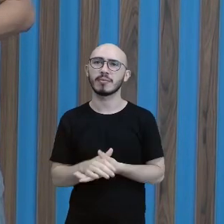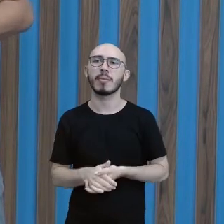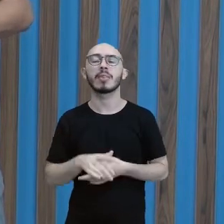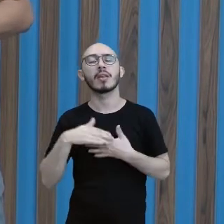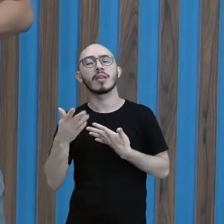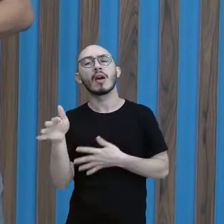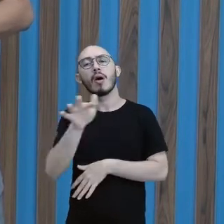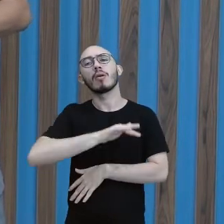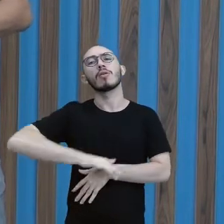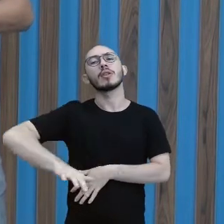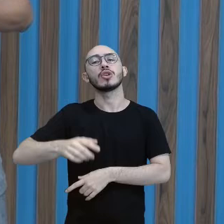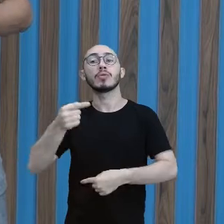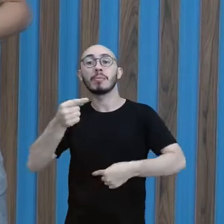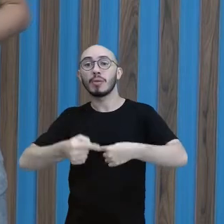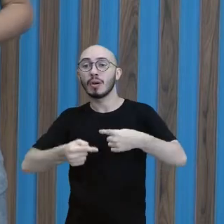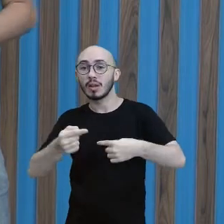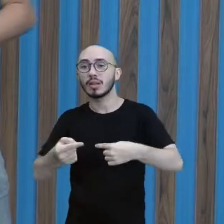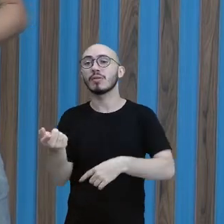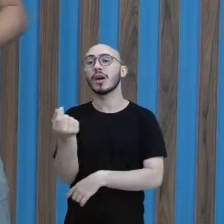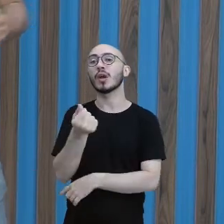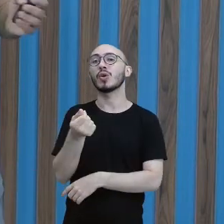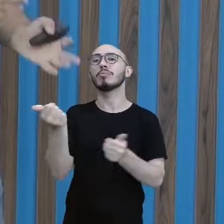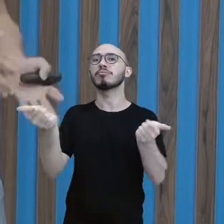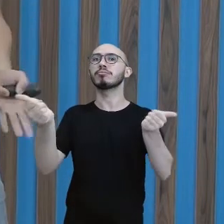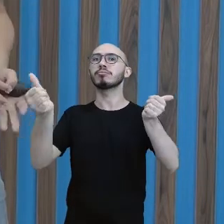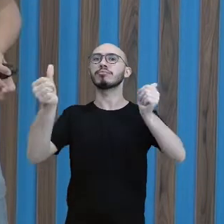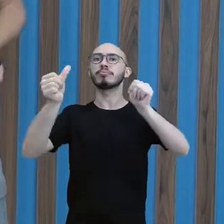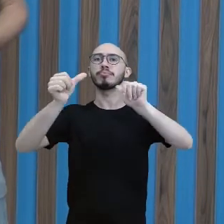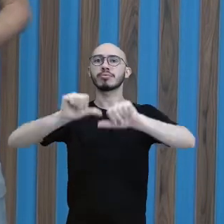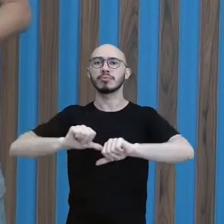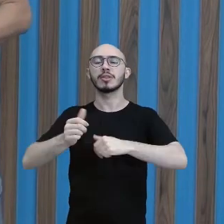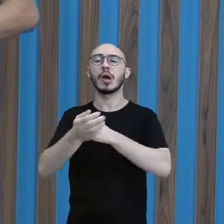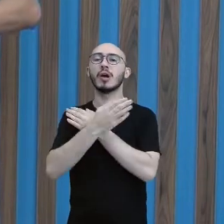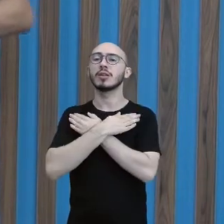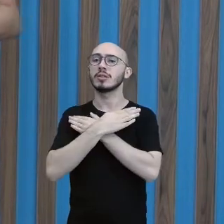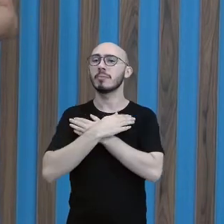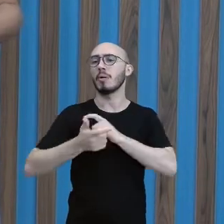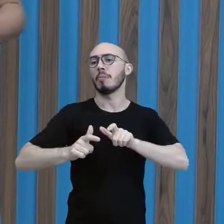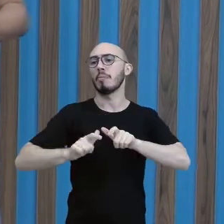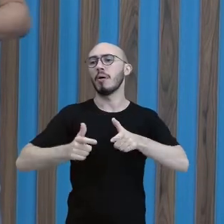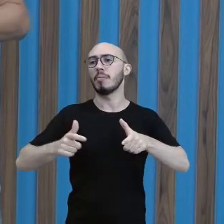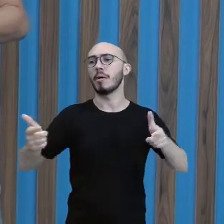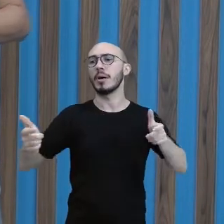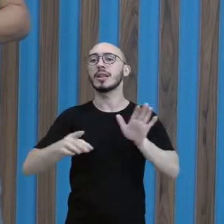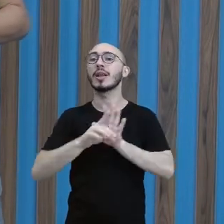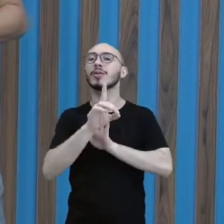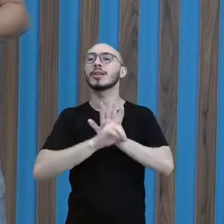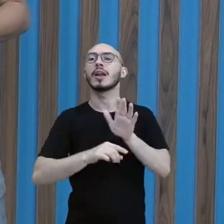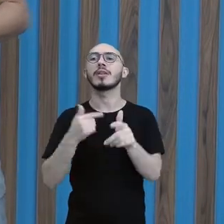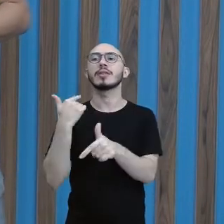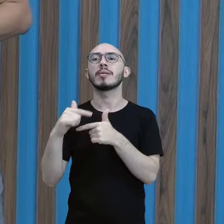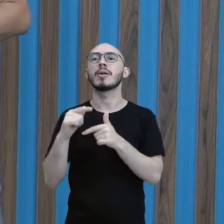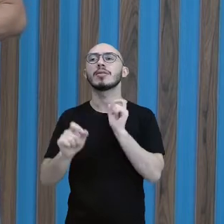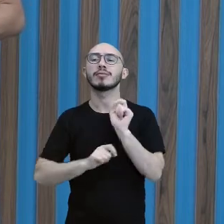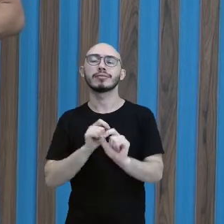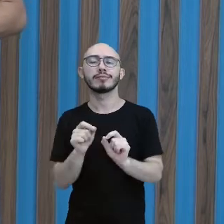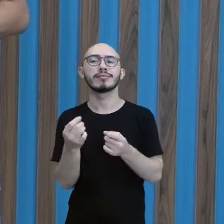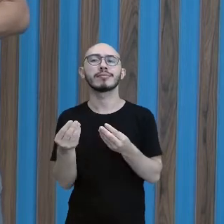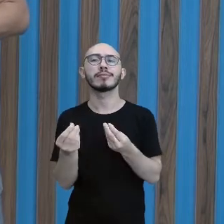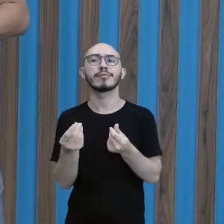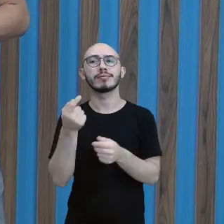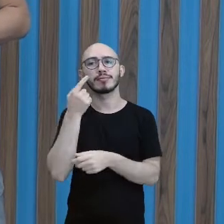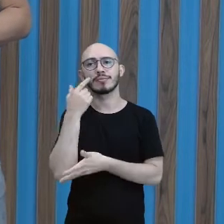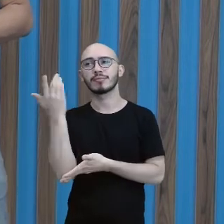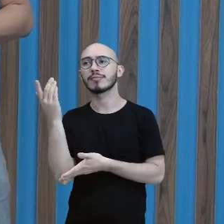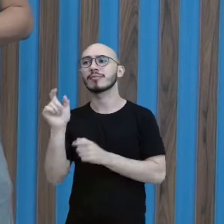crise política também que o Brasil vive, com o avanço do desemprego, né, os direitos trabalhistas passaram, de fato, né, como eu coloco aí, a